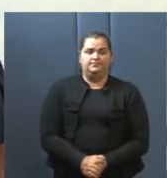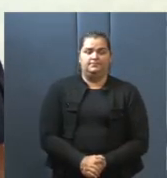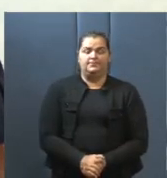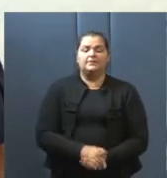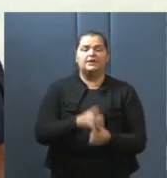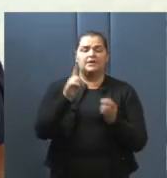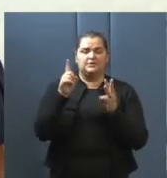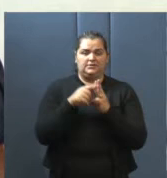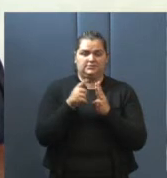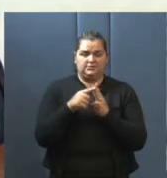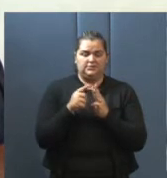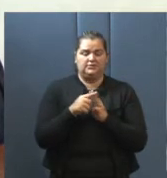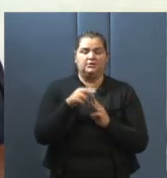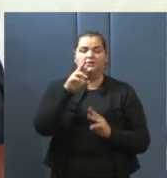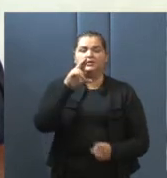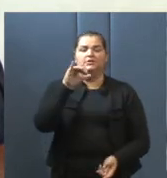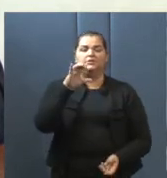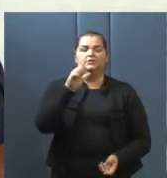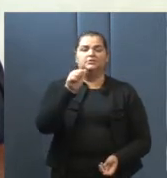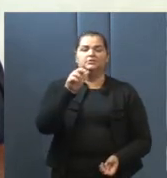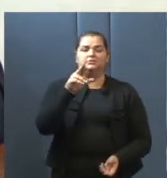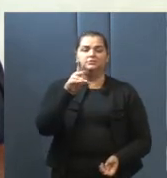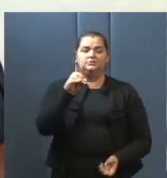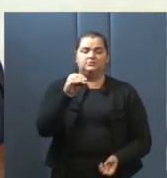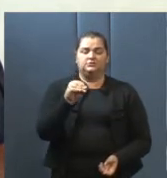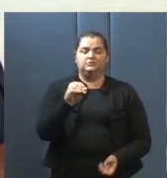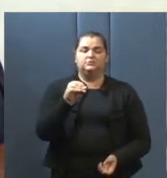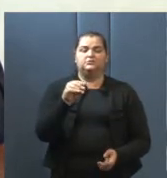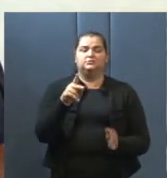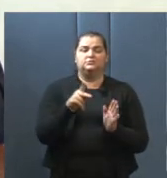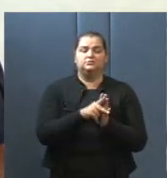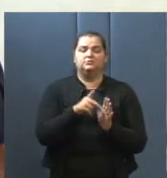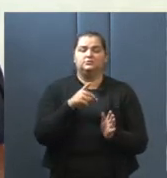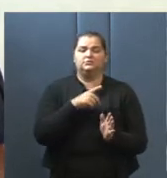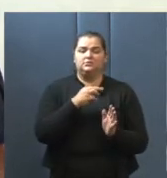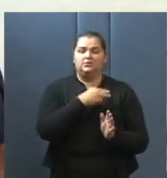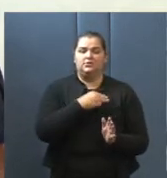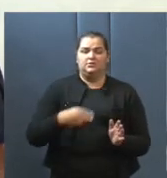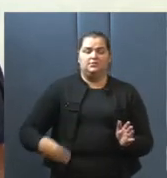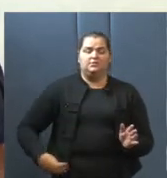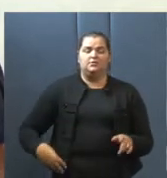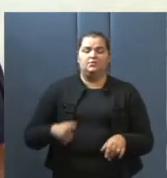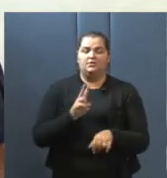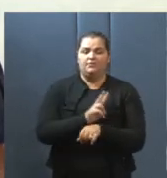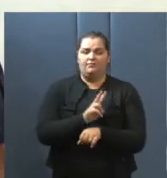E a terceira, de Ricardo Lobato, do Ministério, esse é do Ministério da Defesa, perdão,